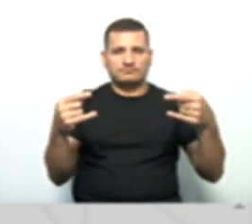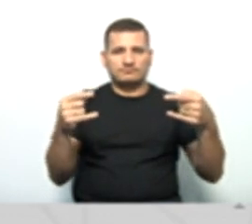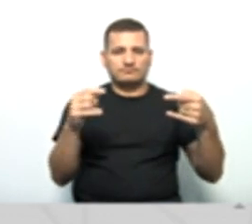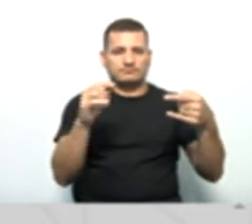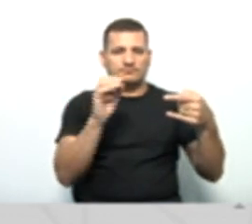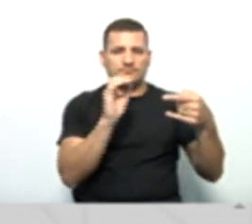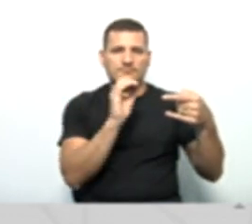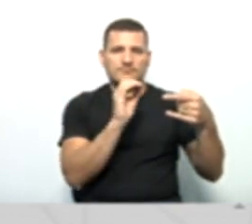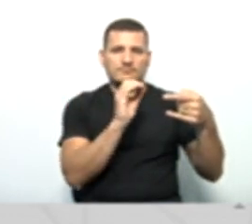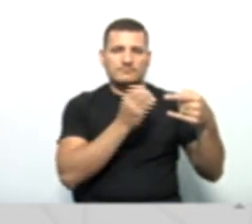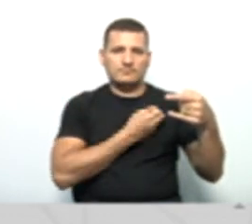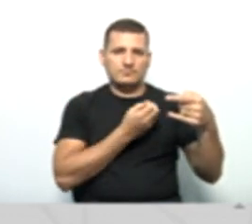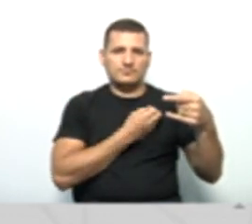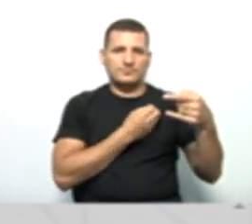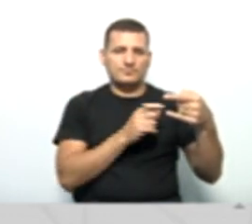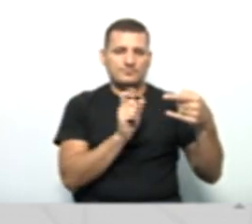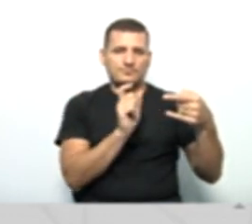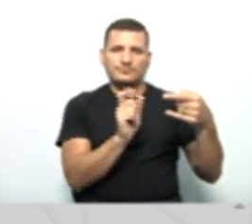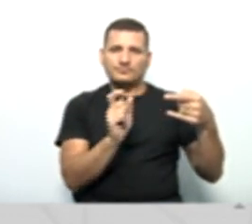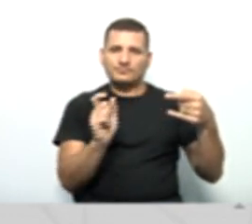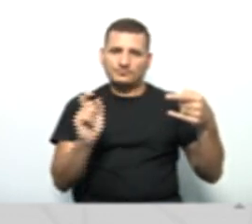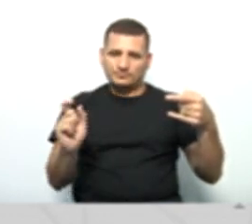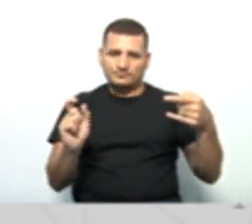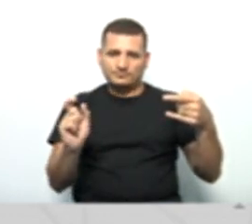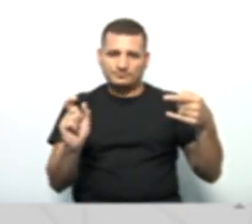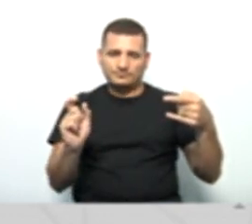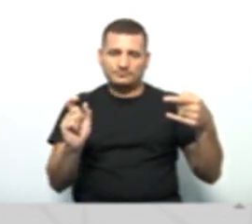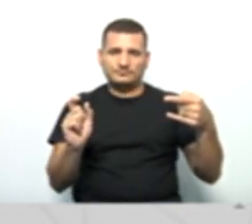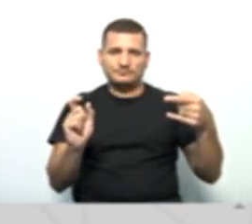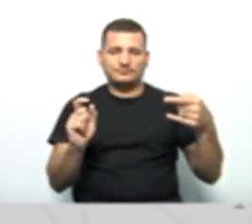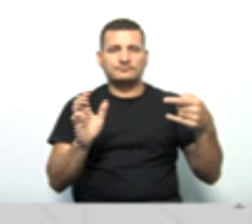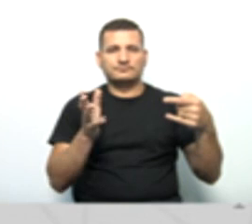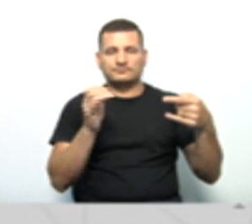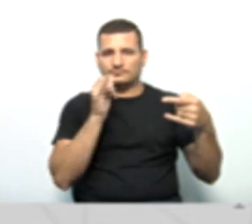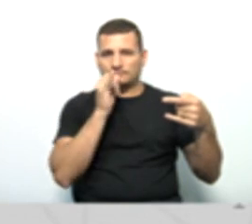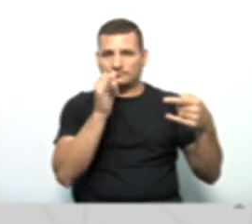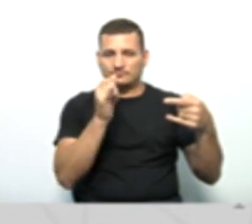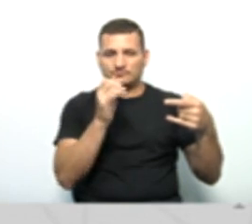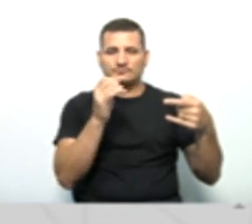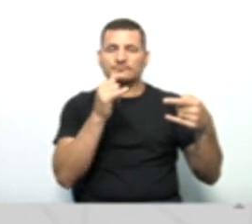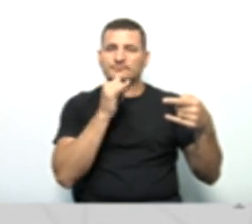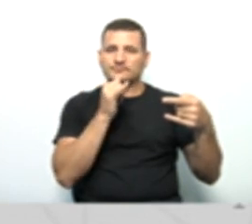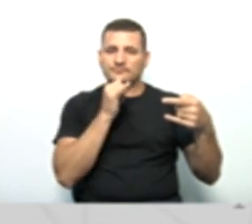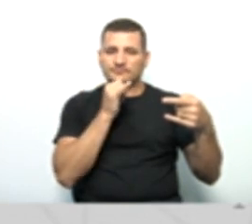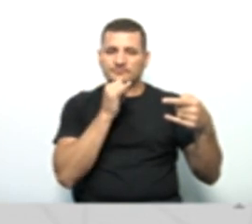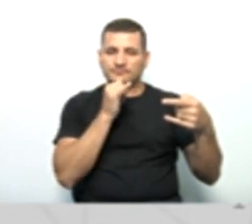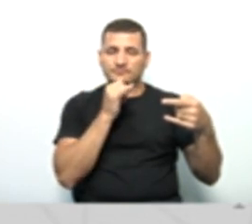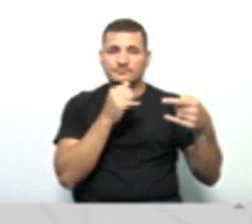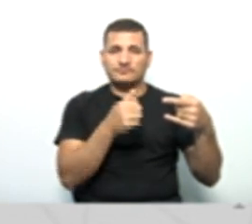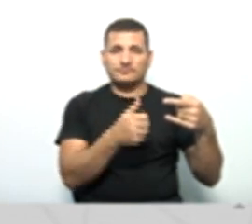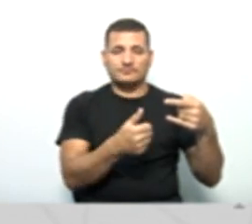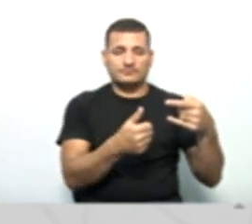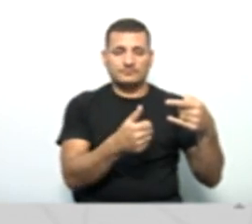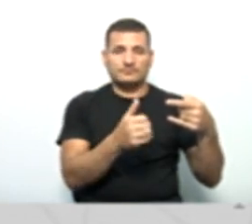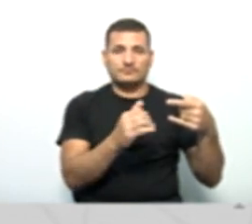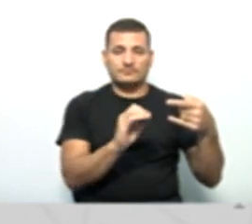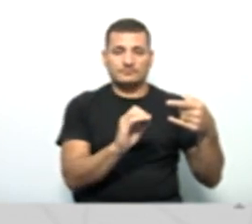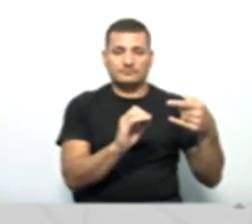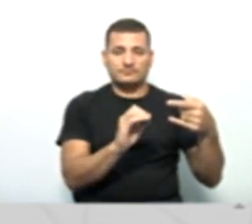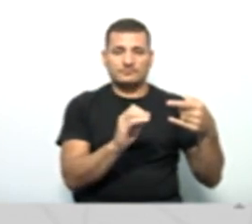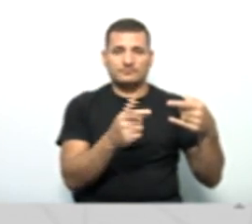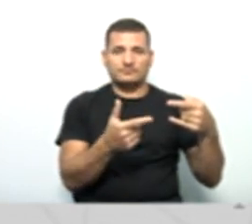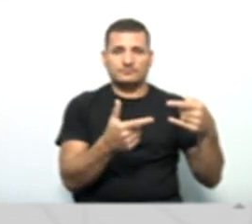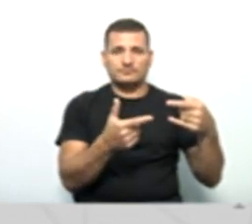sobre a ordem? Vamos lembrar de novo a ordem. Como eu já falei no array. Por exemplo, temos um elemento, 2, 3,